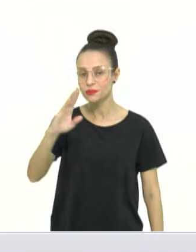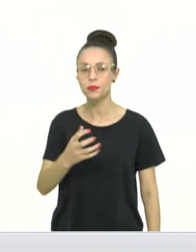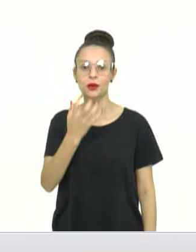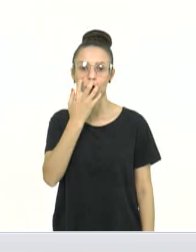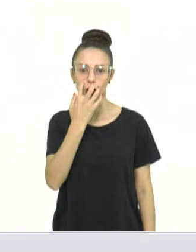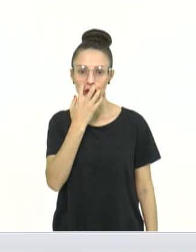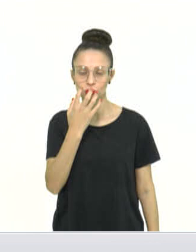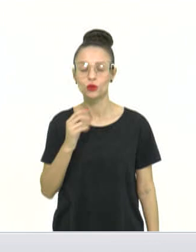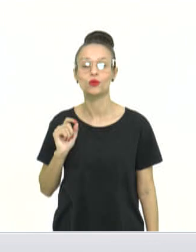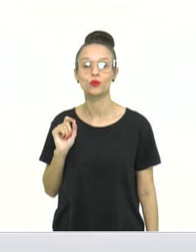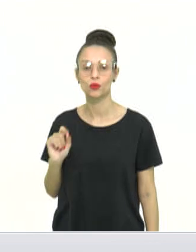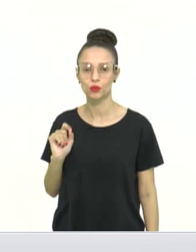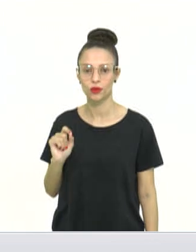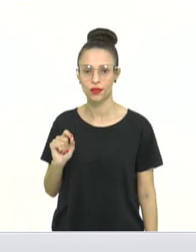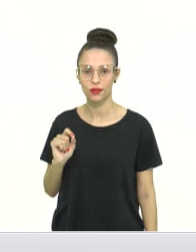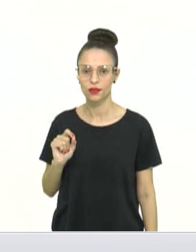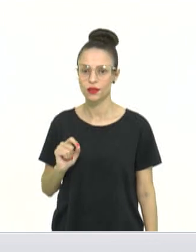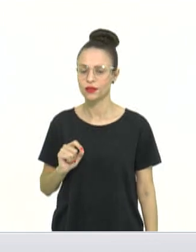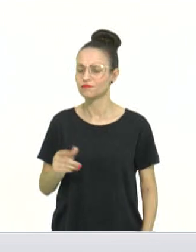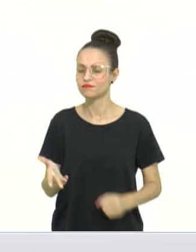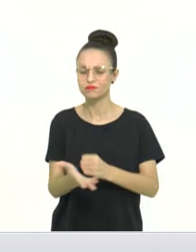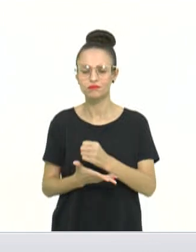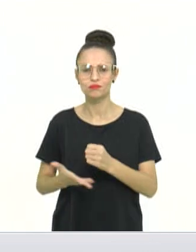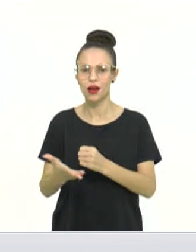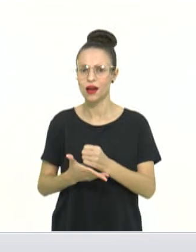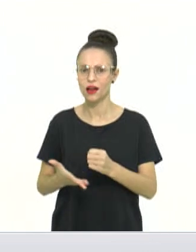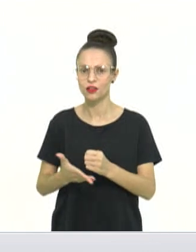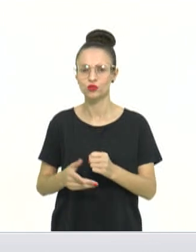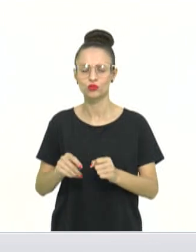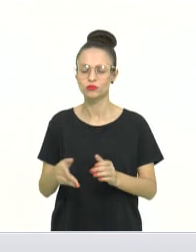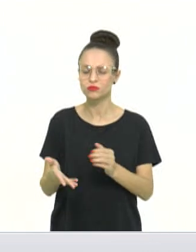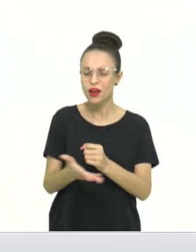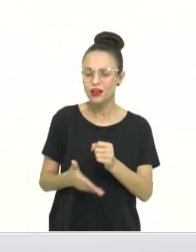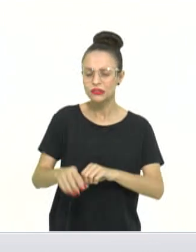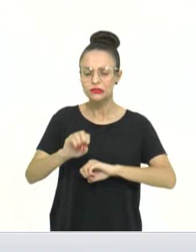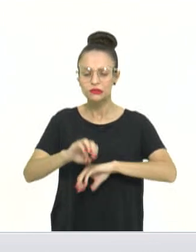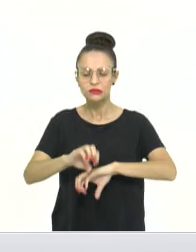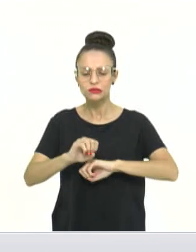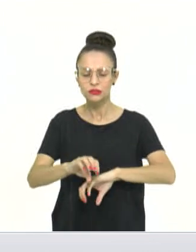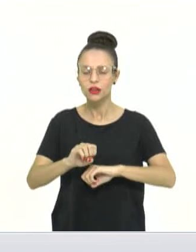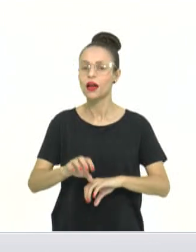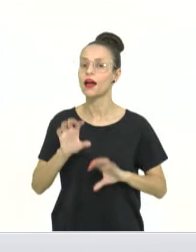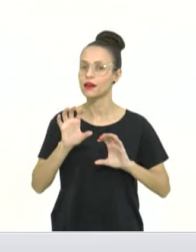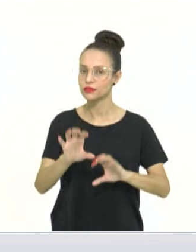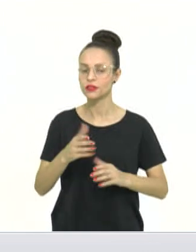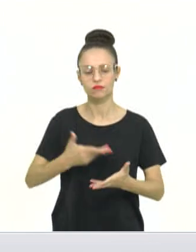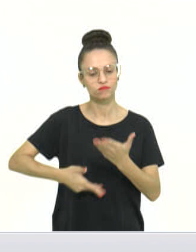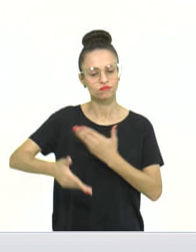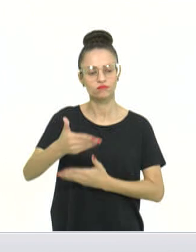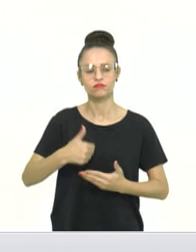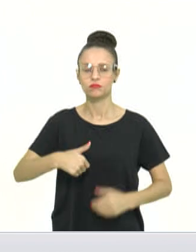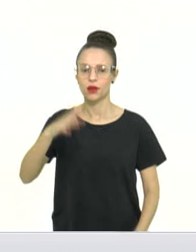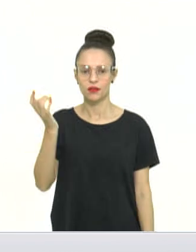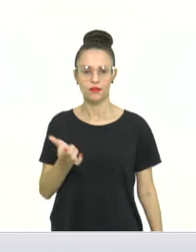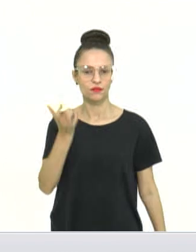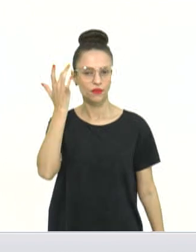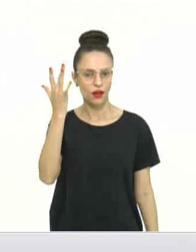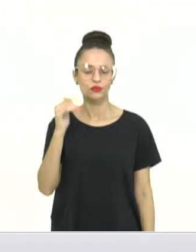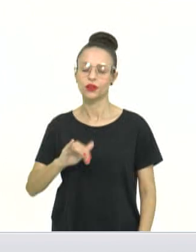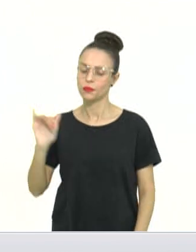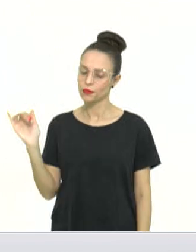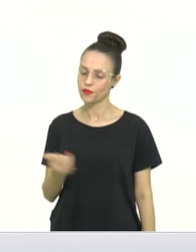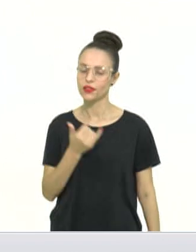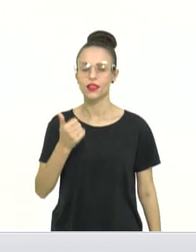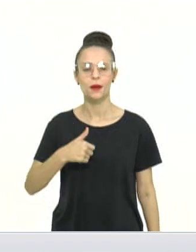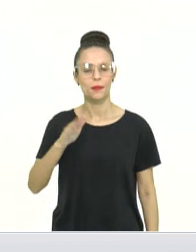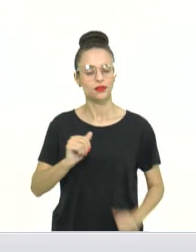no caso dos cães, dos cachorros, os comandos básicos de adestramento. Dessa maneira, a convivência será mais fácil e você aproveitará